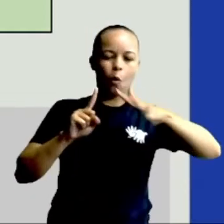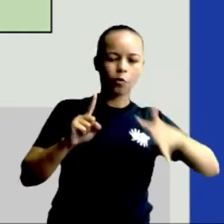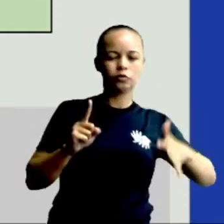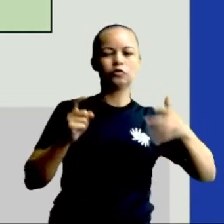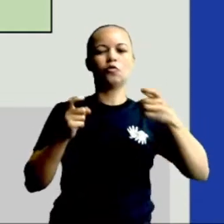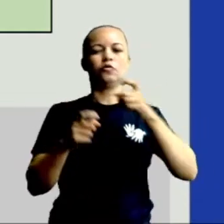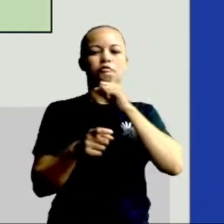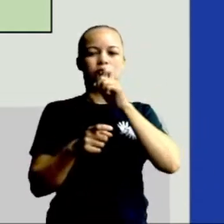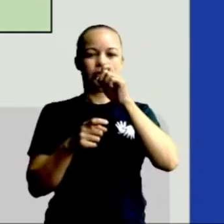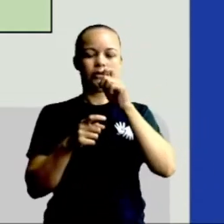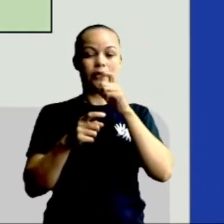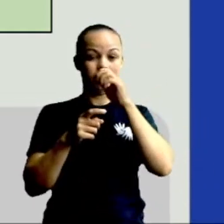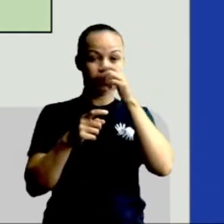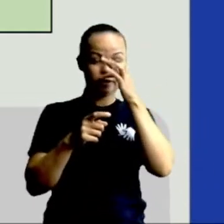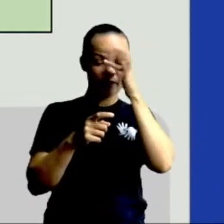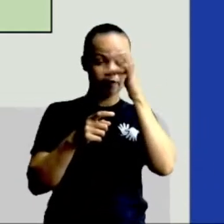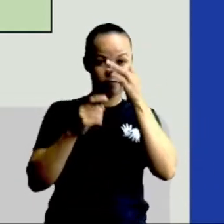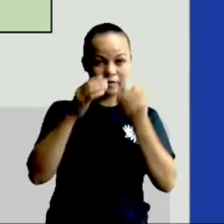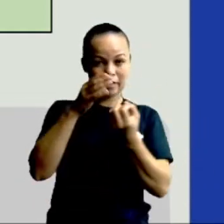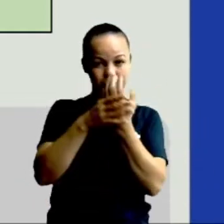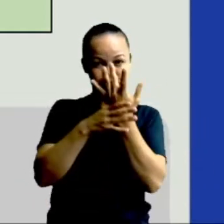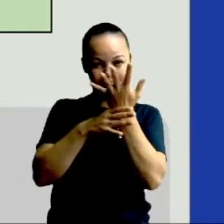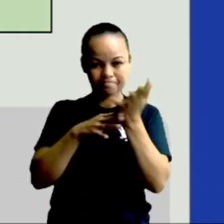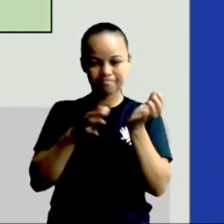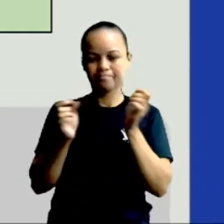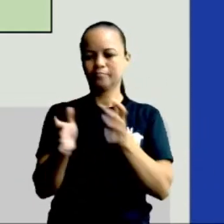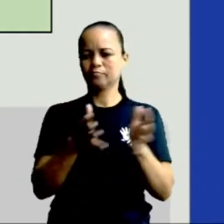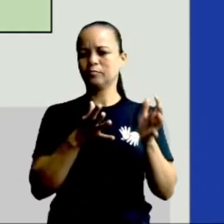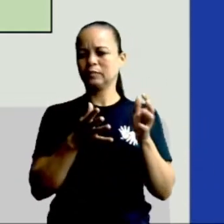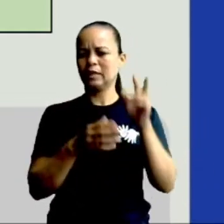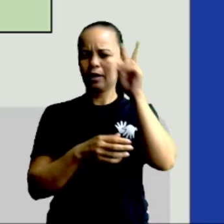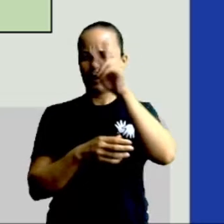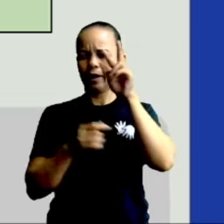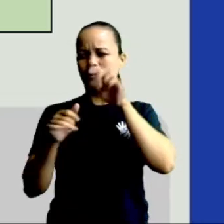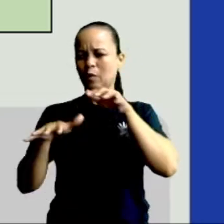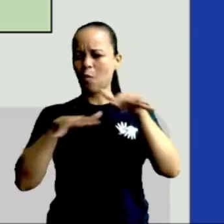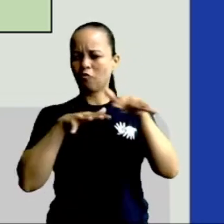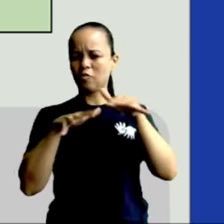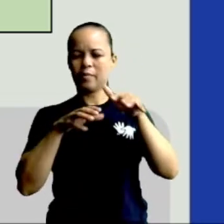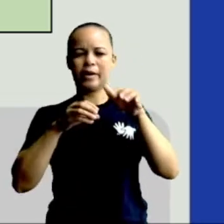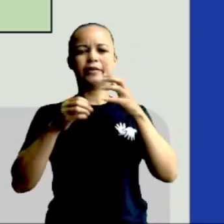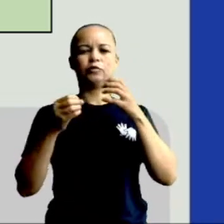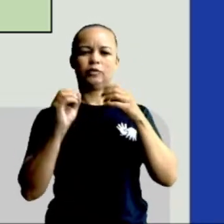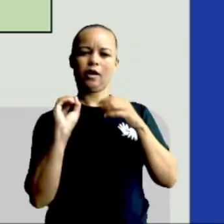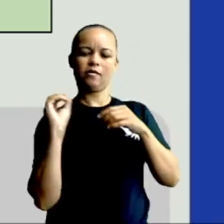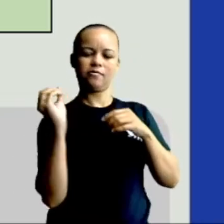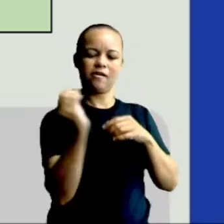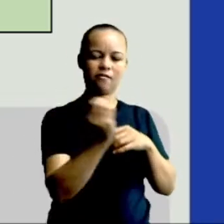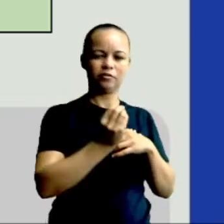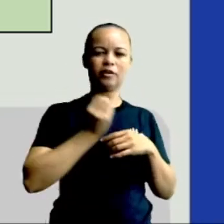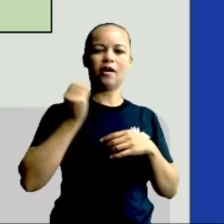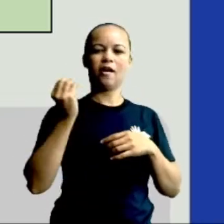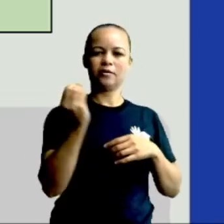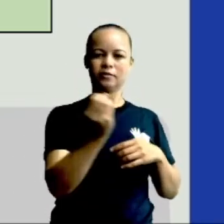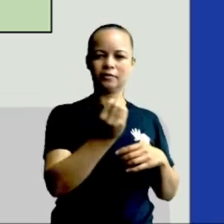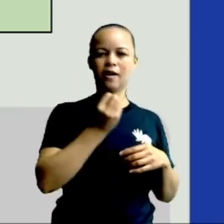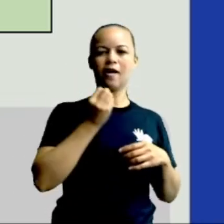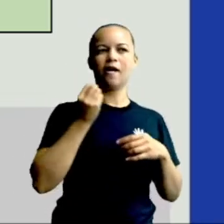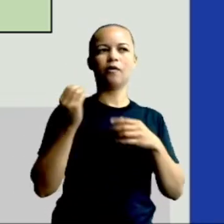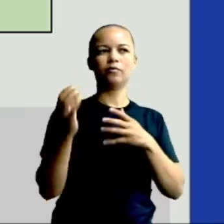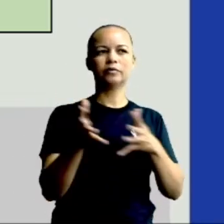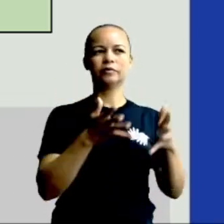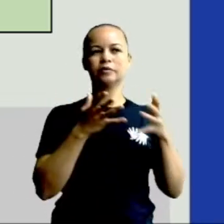em torno do Sol? Pronto, beleza. Lembra que dura um ano? Então, vejam só. A Terra, né,